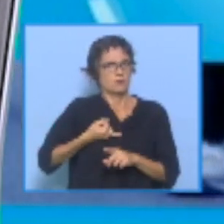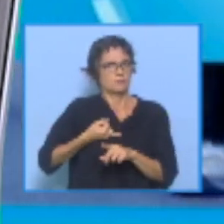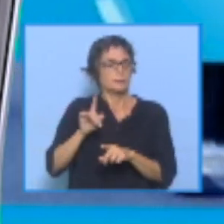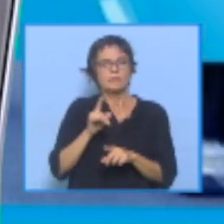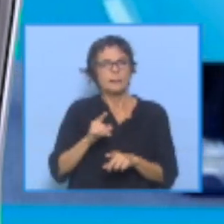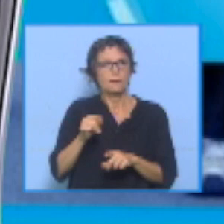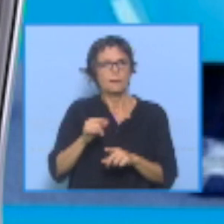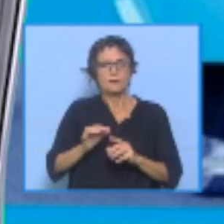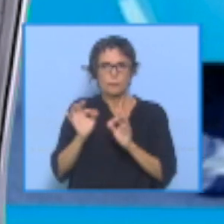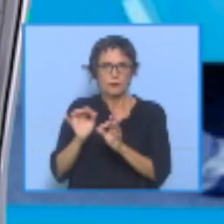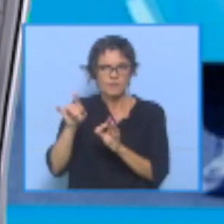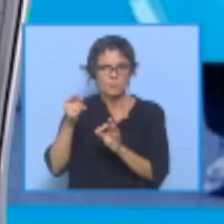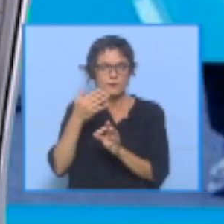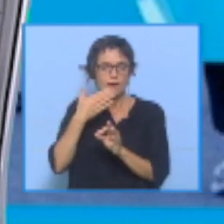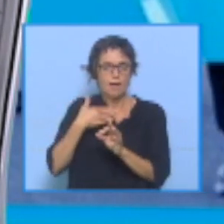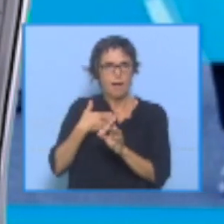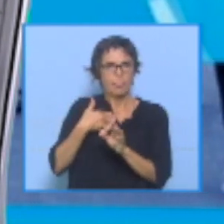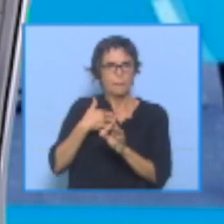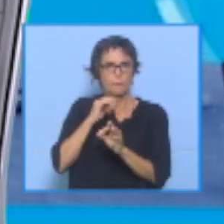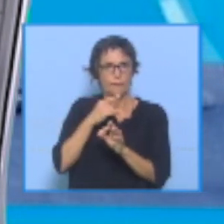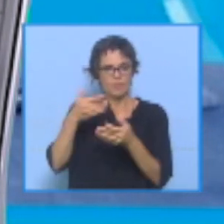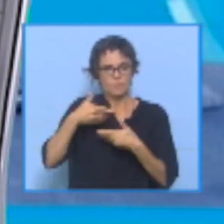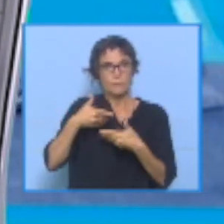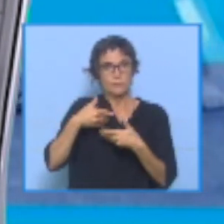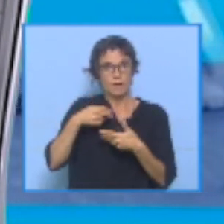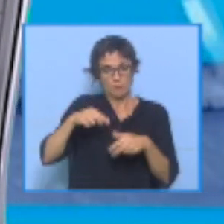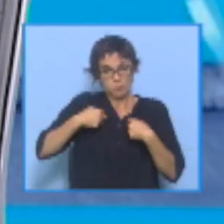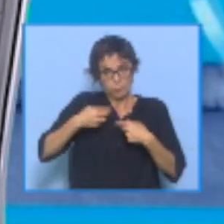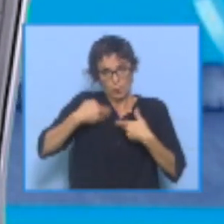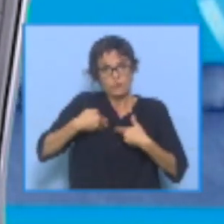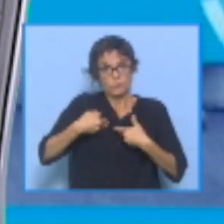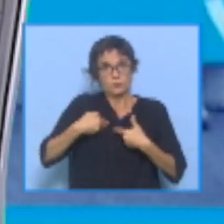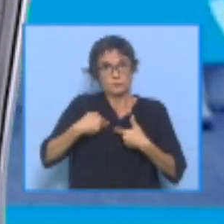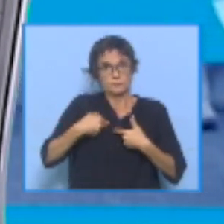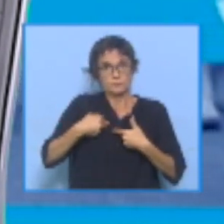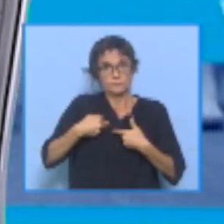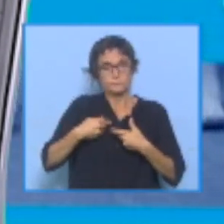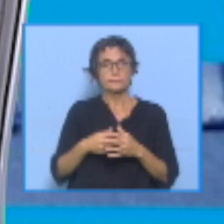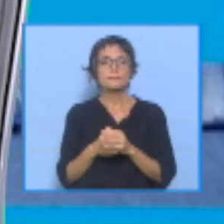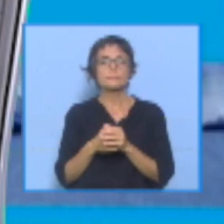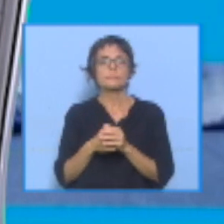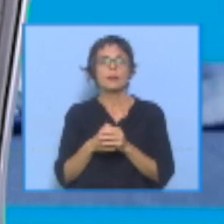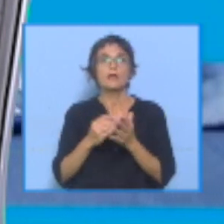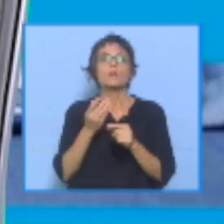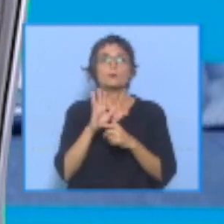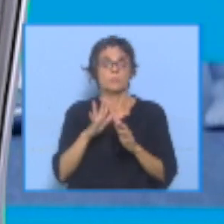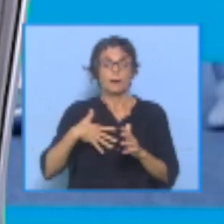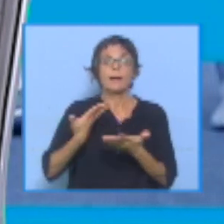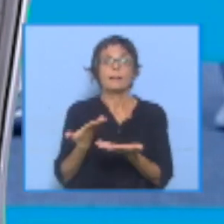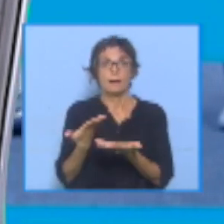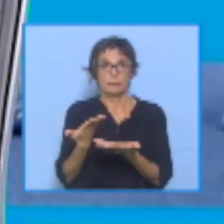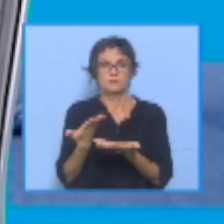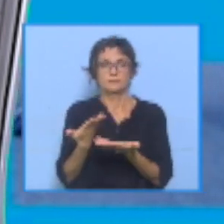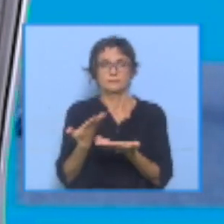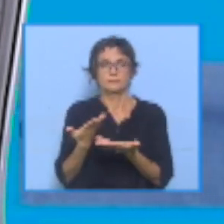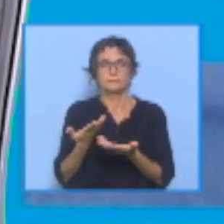olhar muito concreto para o modo como estamos a viver a caridade, que deve ser generosa, gratuita, sem